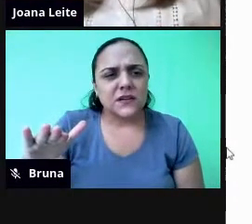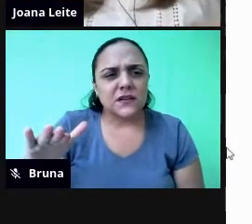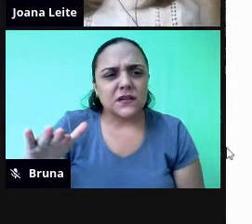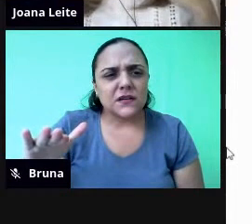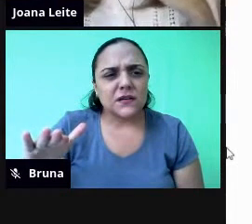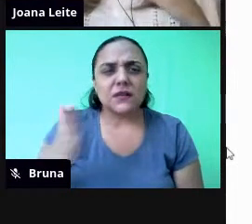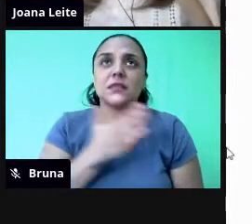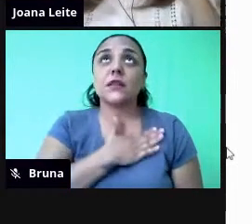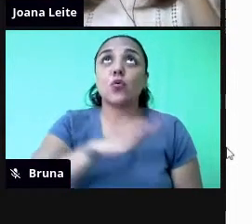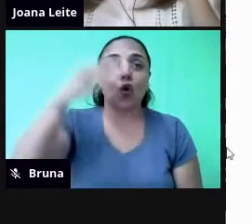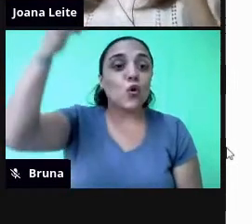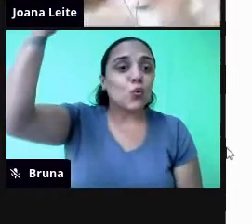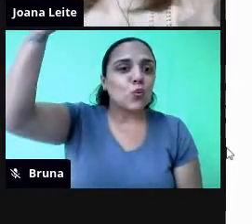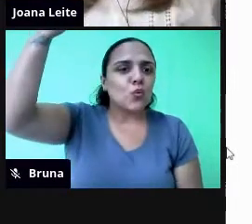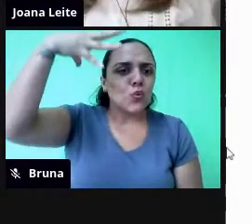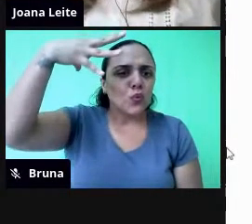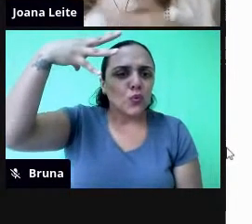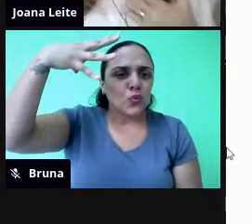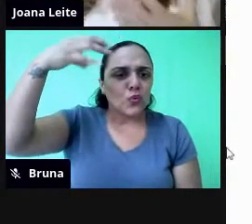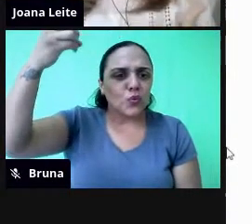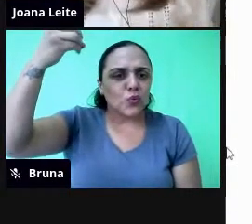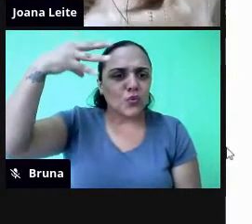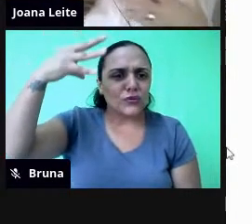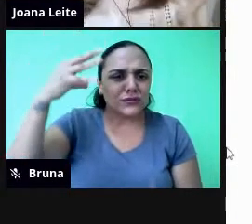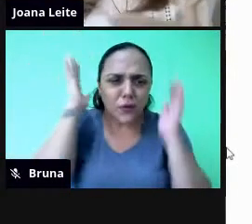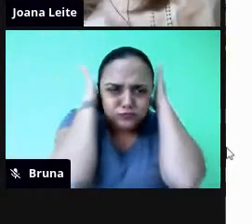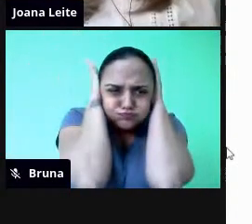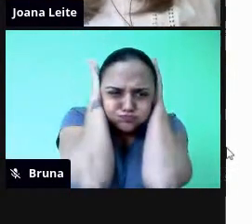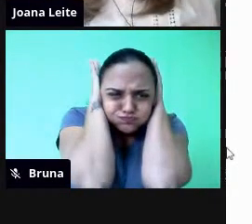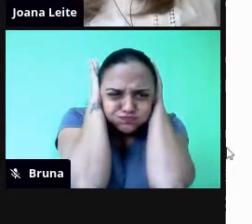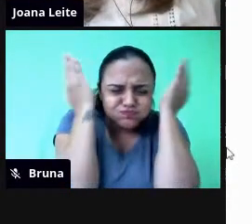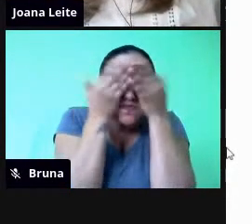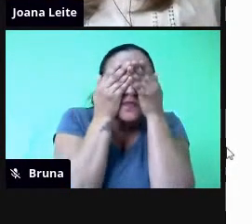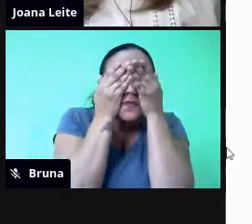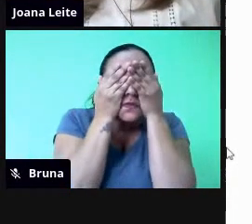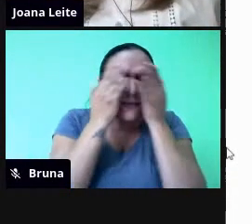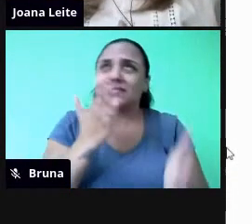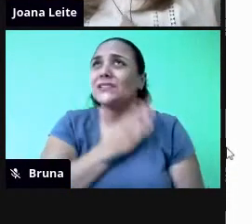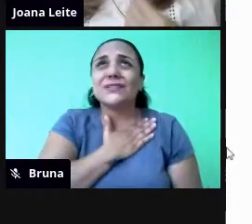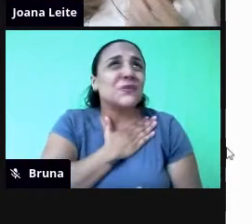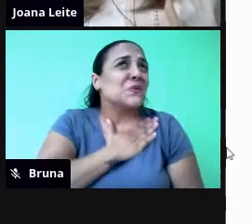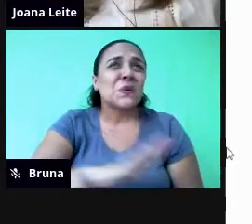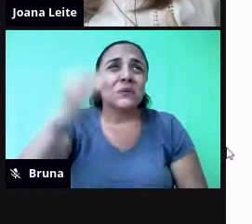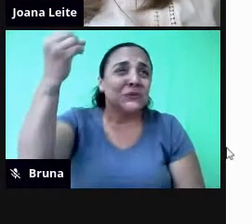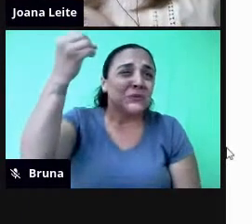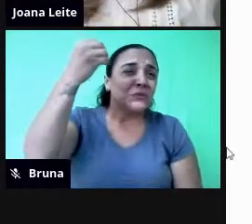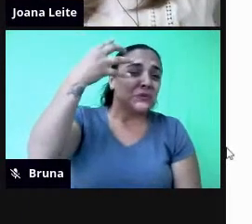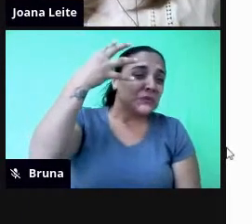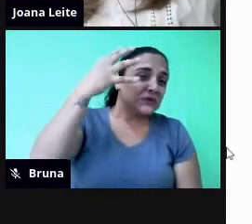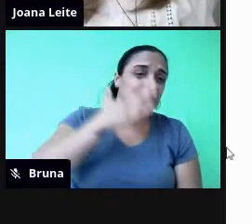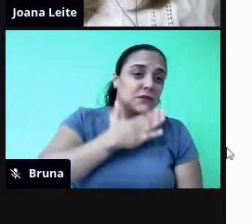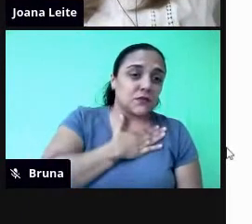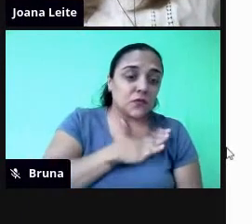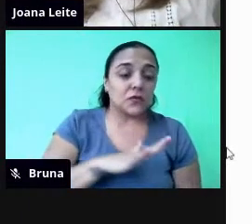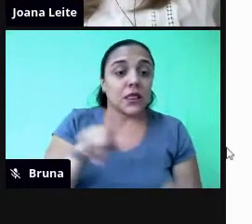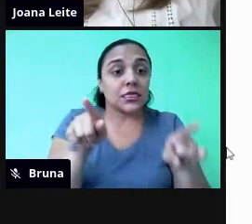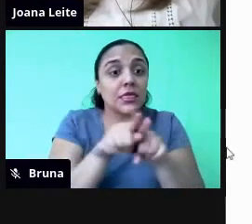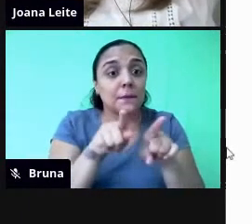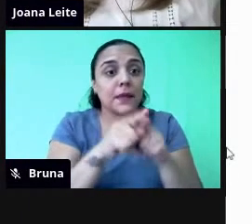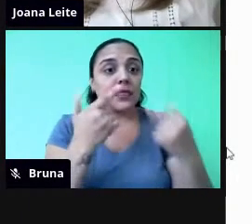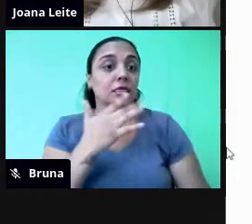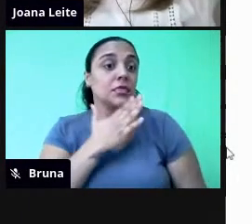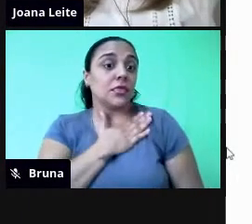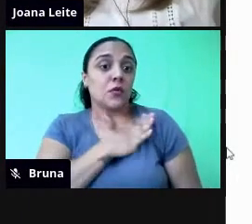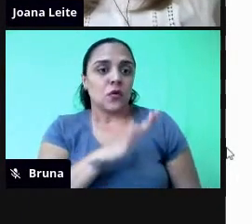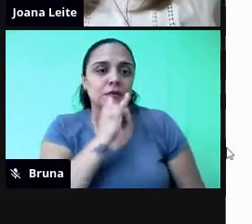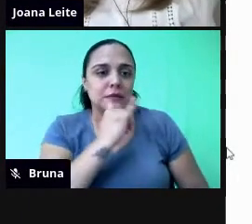se incomoda, então ela demonstra isso, ela tapa os ouvidos, ela chora, se irrita. Tem dificuldade de interagir com outras crianças,